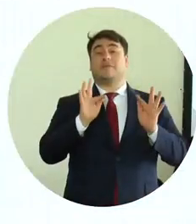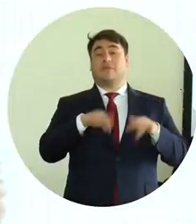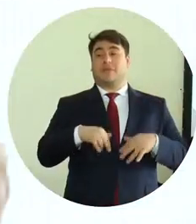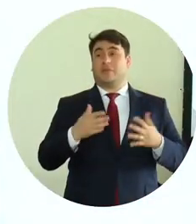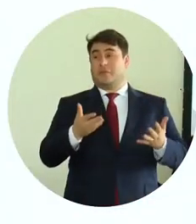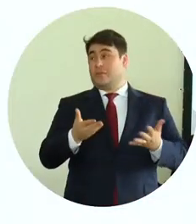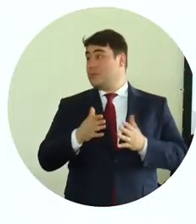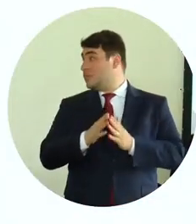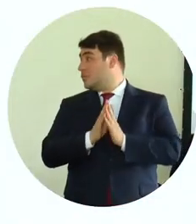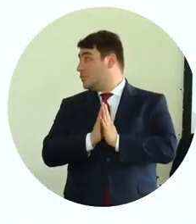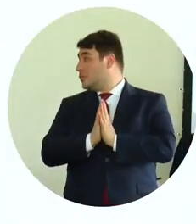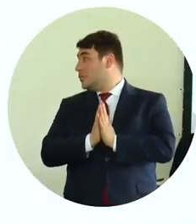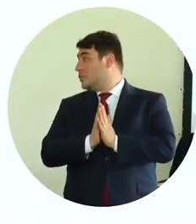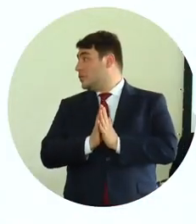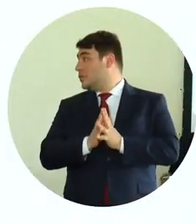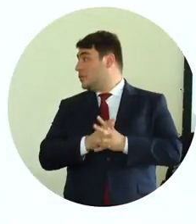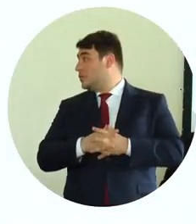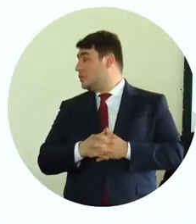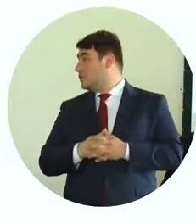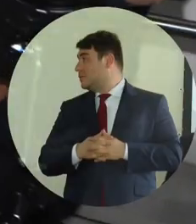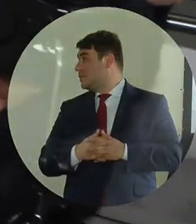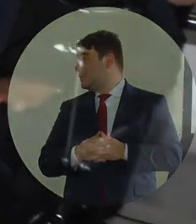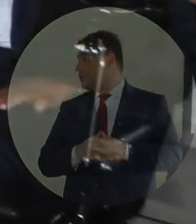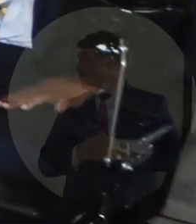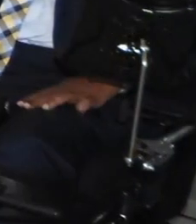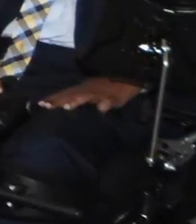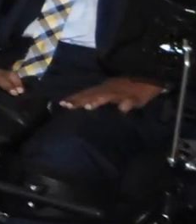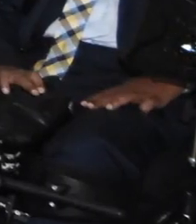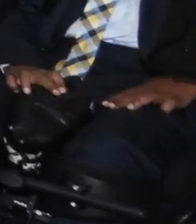palco para a foto oficial.